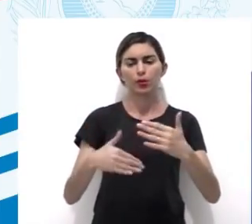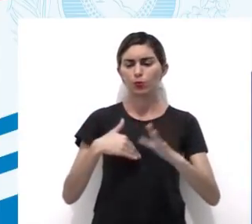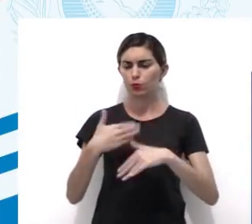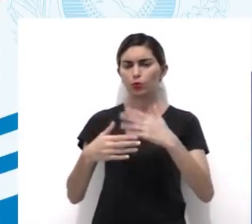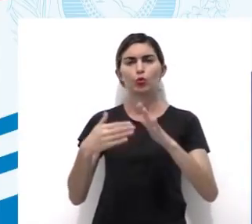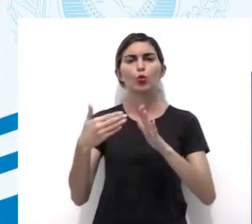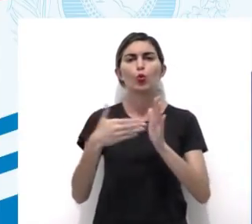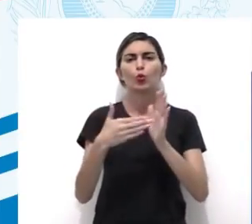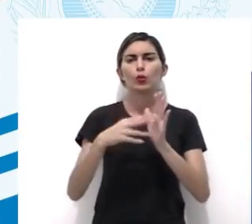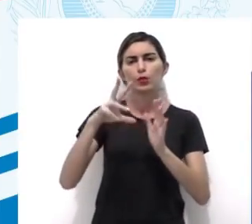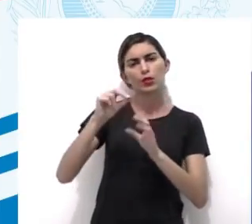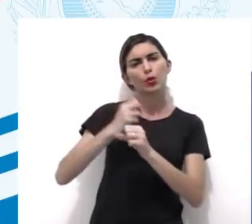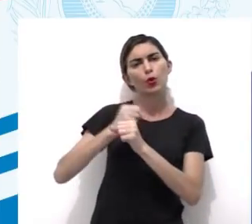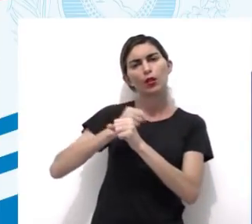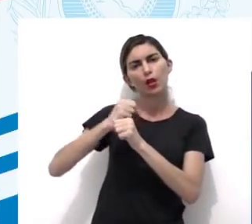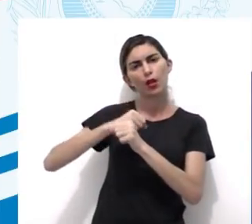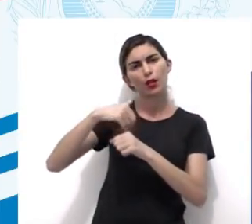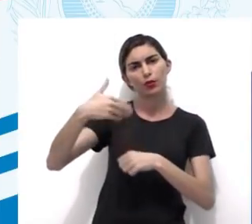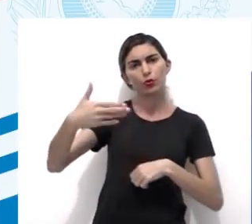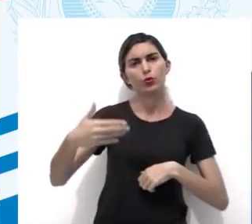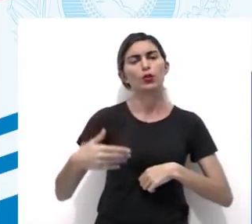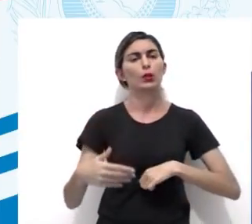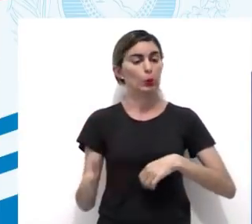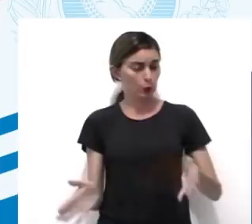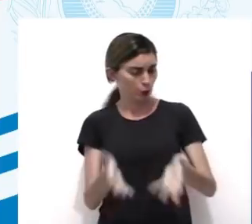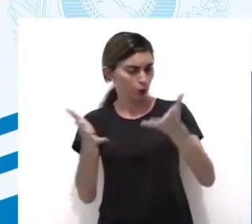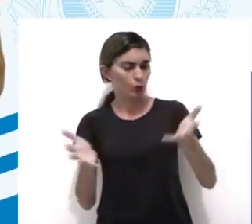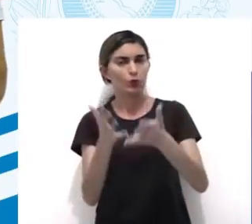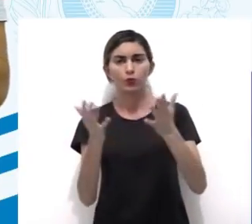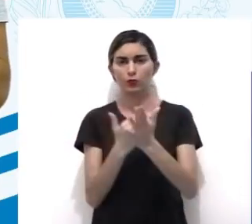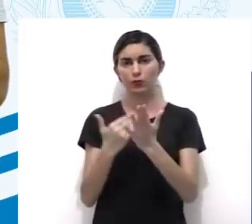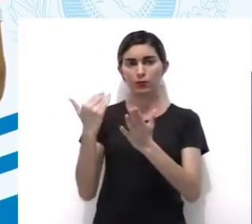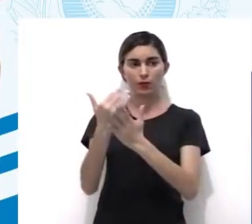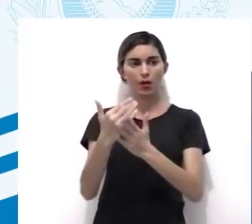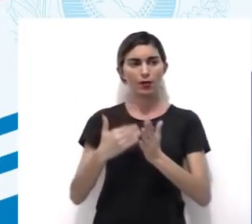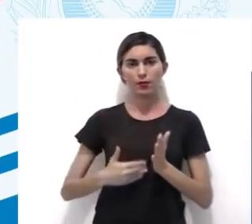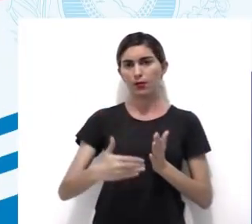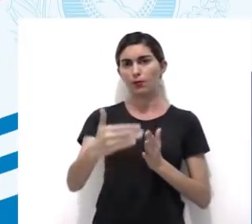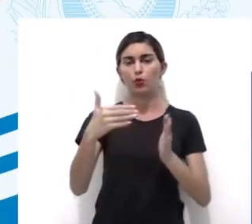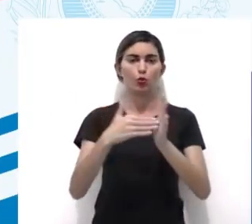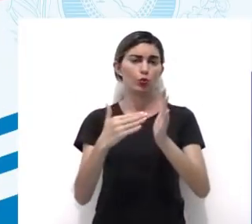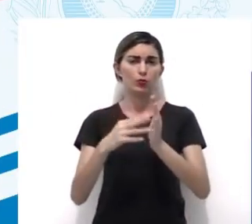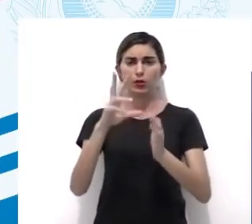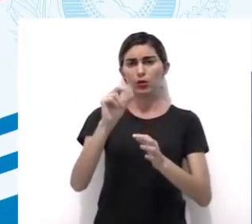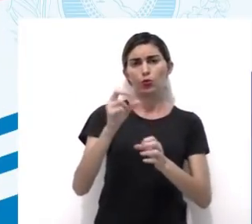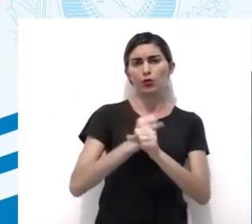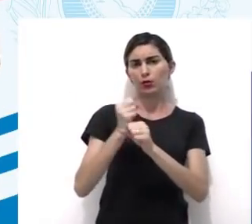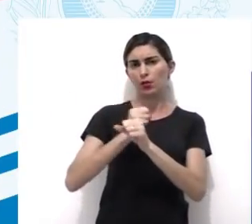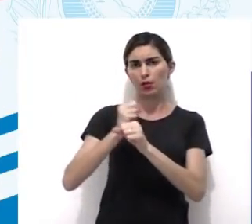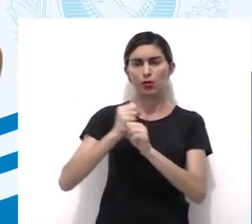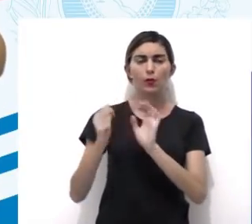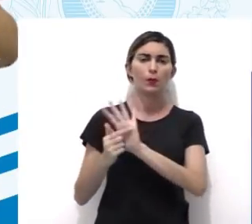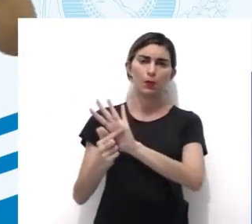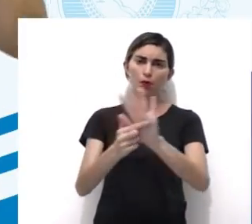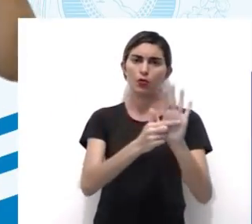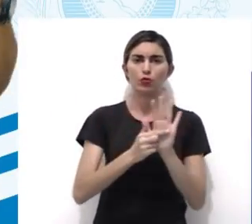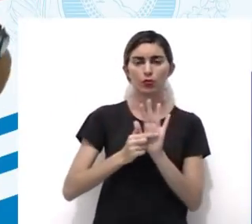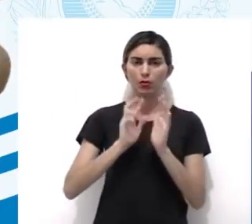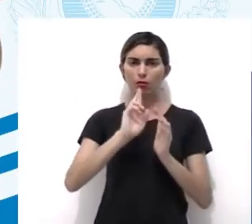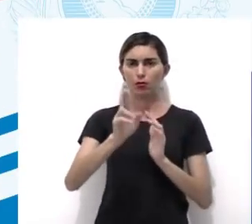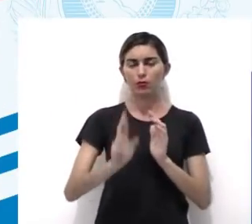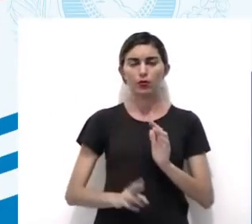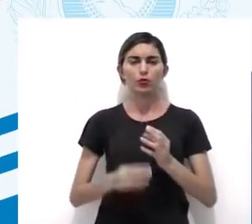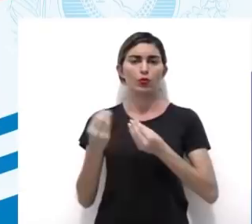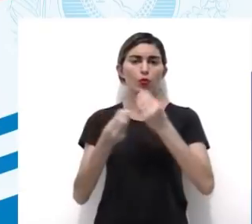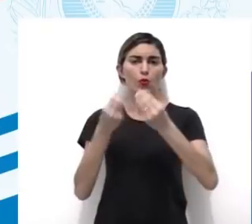longo dos últimos 50 anos. Então, esse impulso maior, não é a partir dos últimos 50 anos, trazendo como